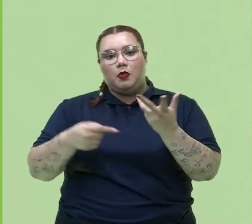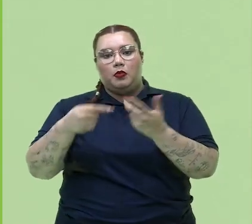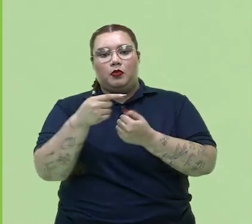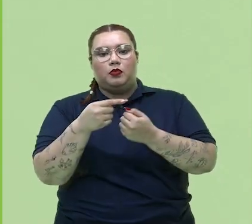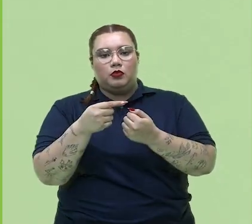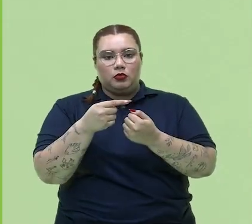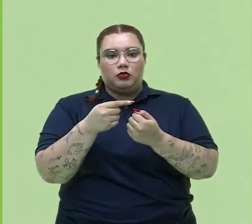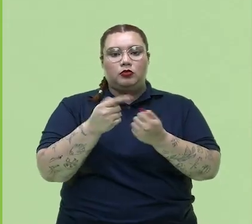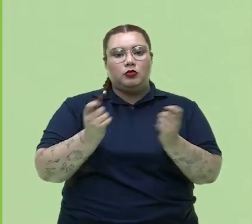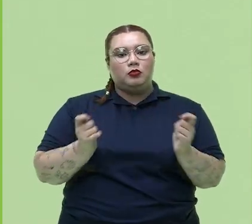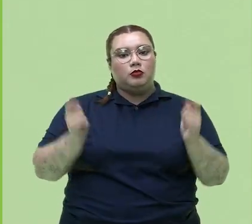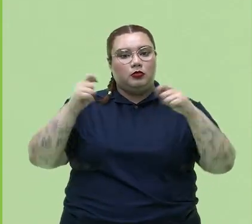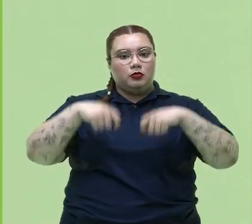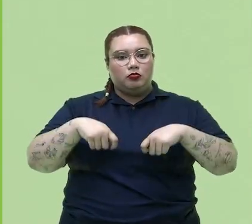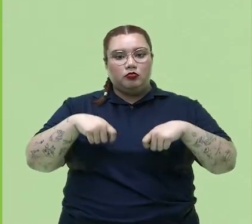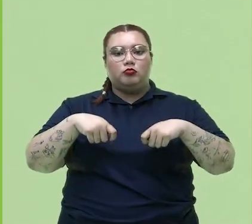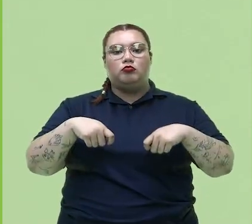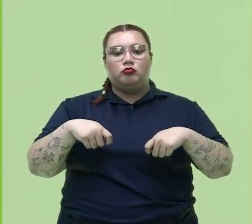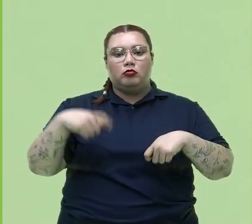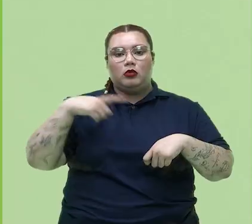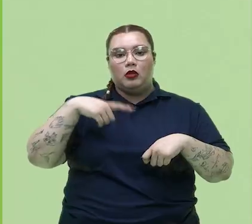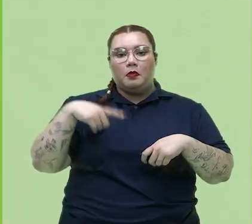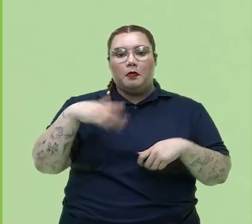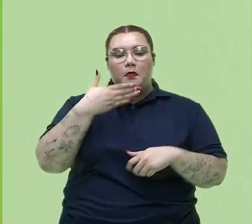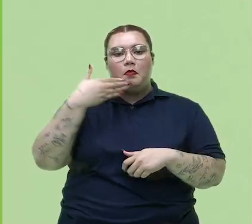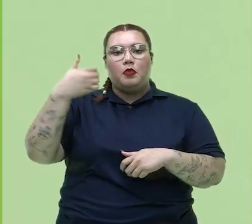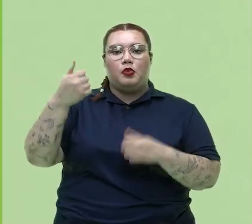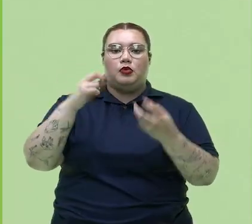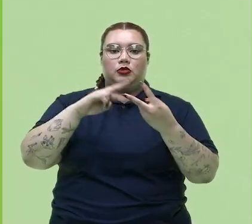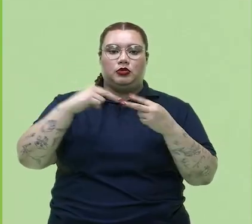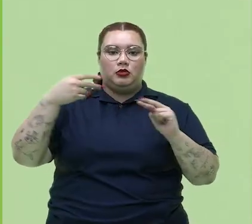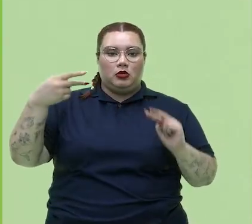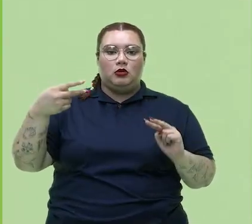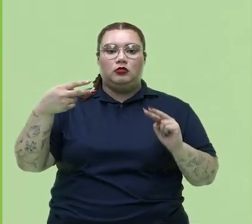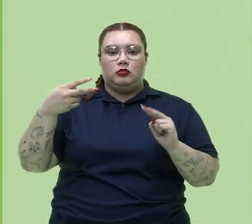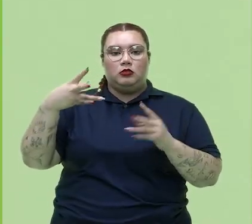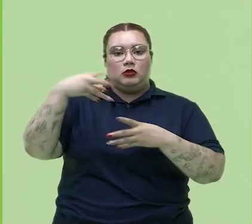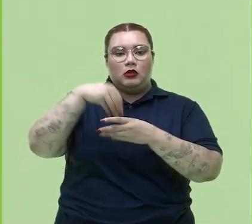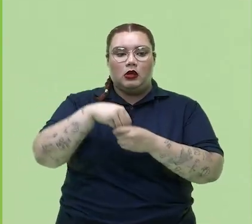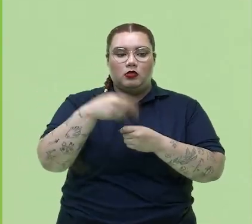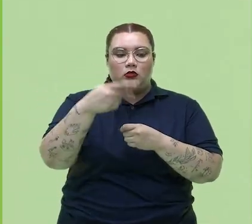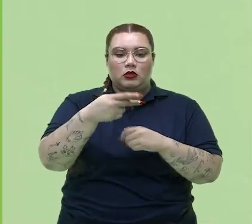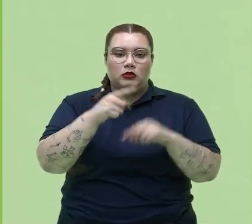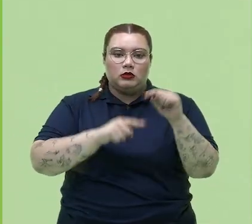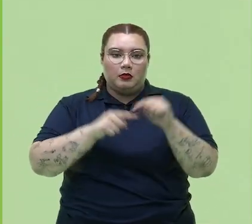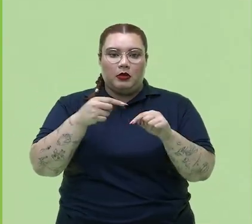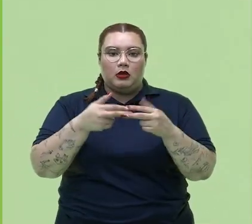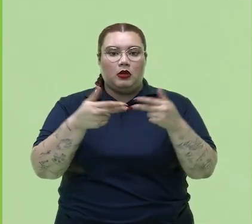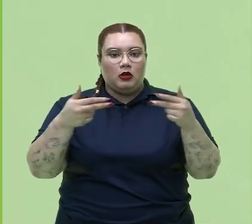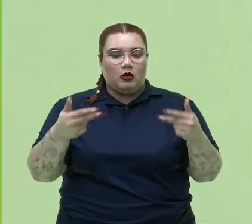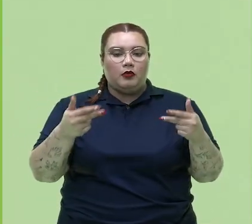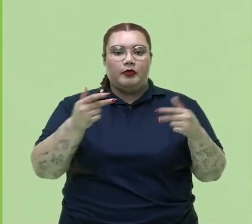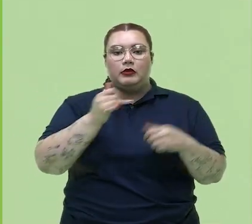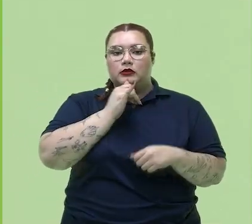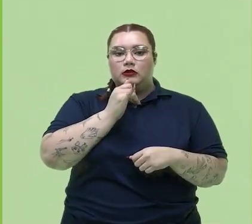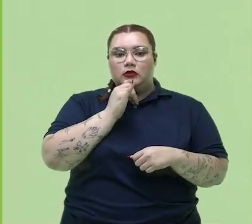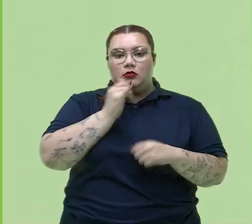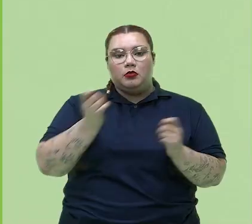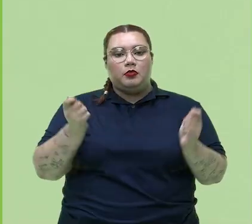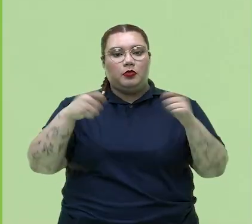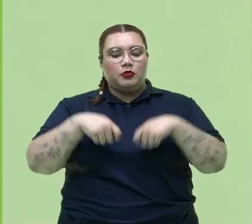determinadas possibilidades de fazer melhoramento genético dentro daquele material ali, por exemplo, para